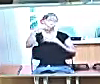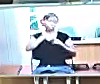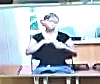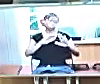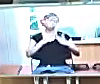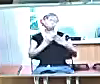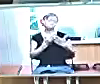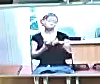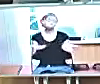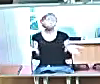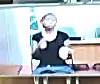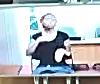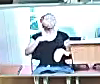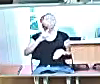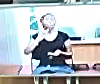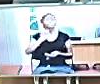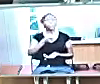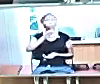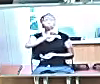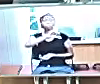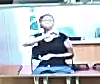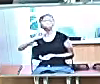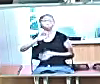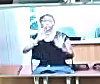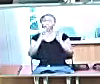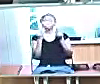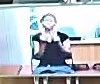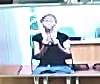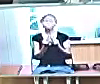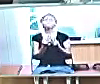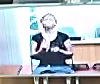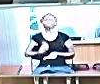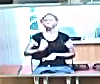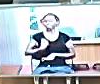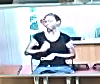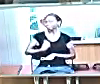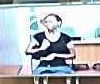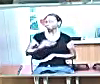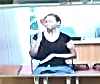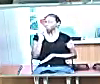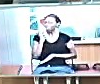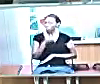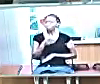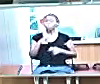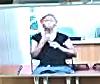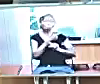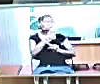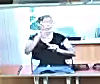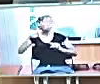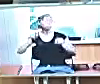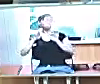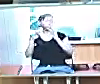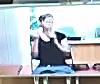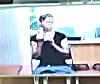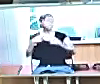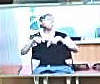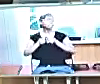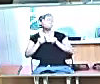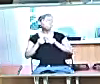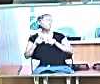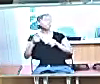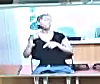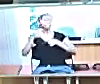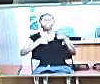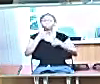hoje nós temos 1.900 famílias envolvidas diretamente e mais uma série de outras famílias que envolvem indiretamente nos